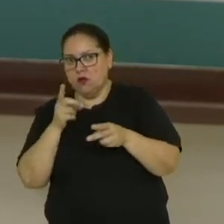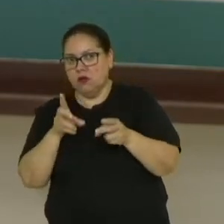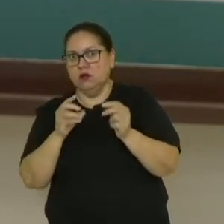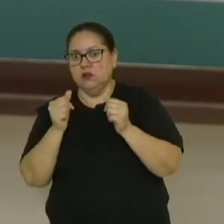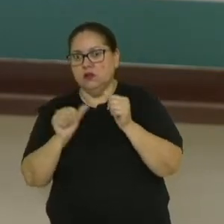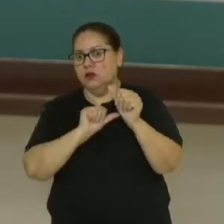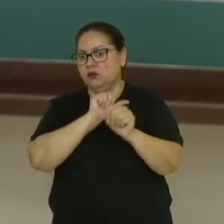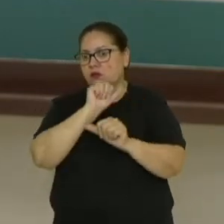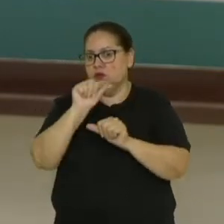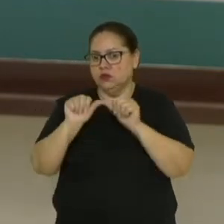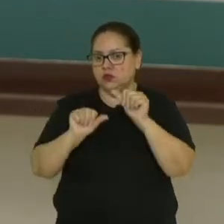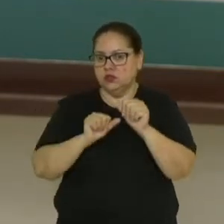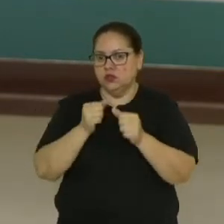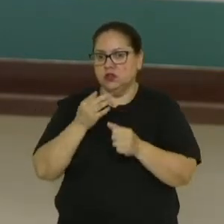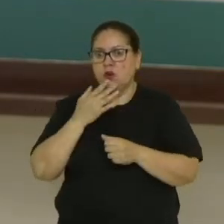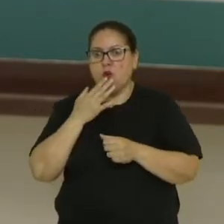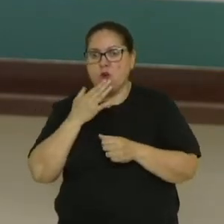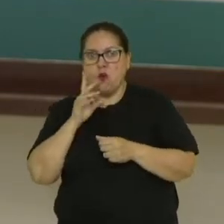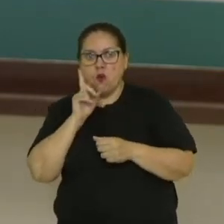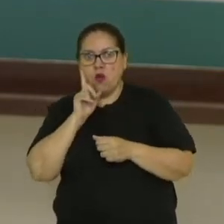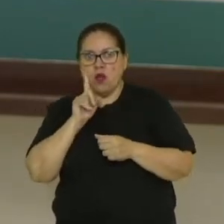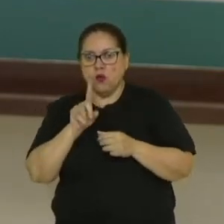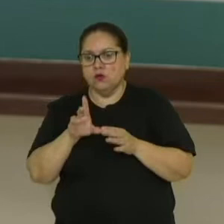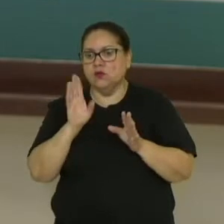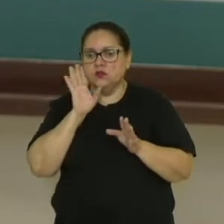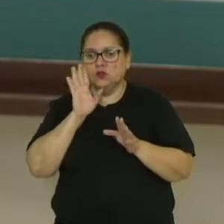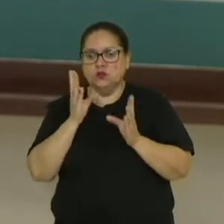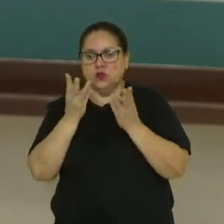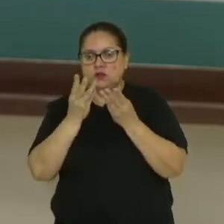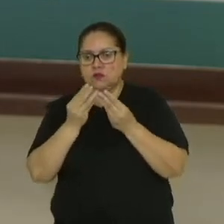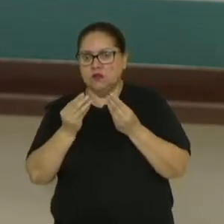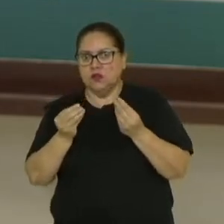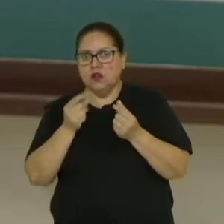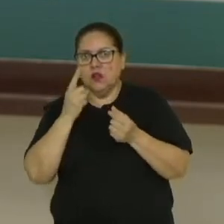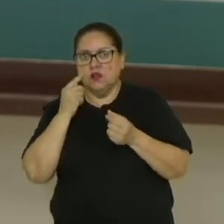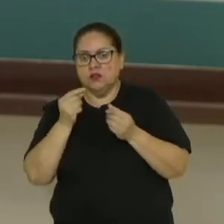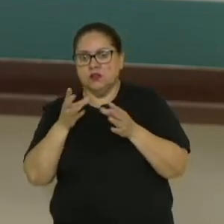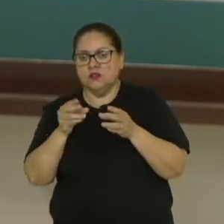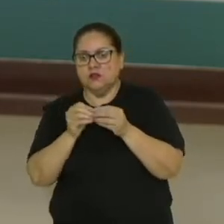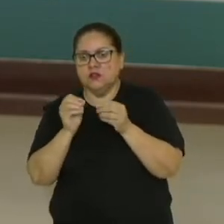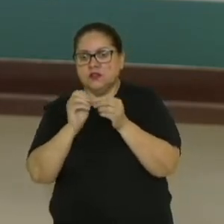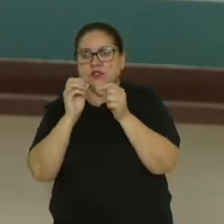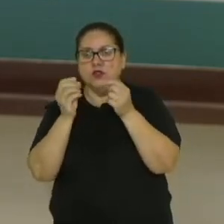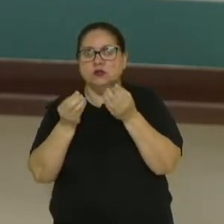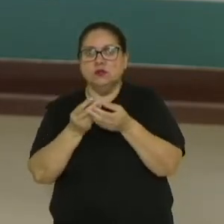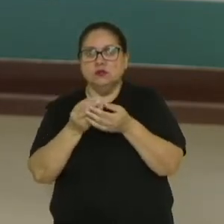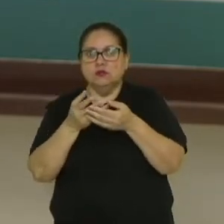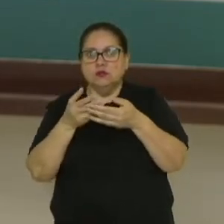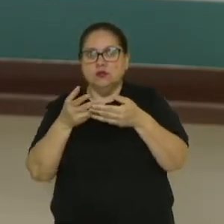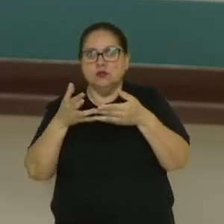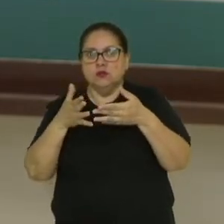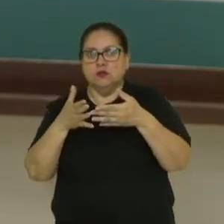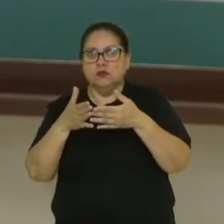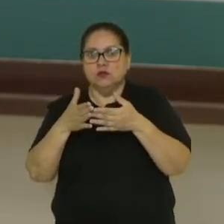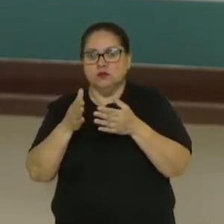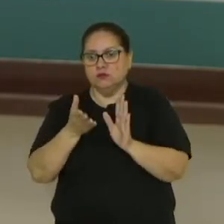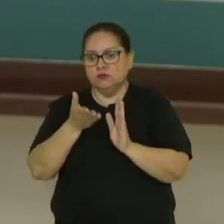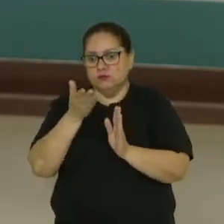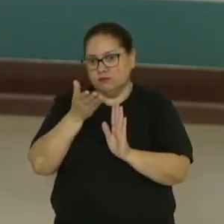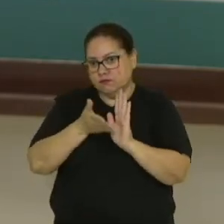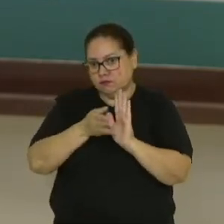está mudando a tonalidade, a intensidade dessa cor, e também estamos vendo a formação aqui, de certa forma, de um